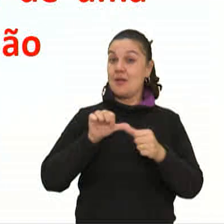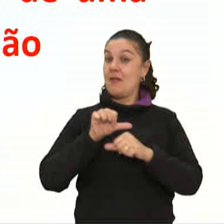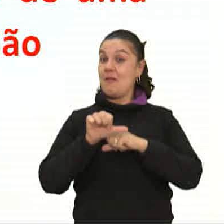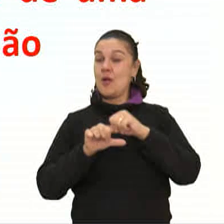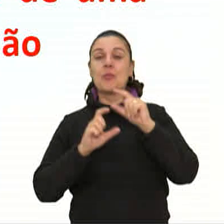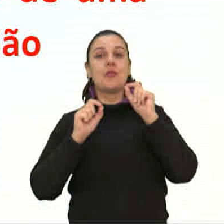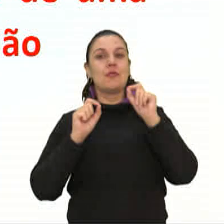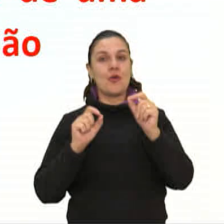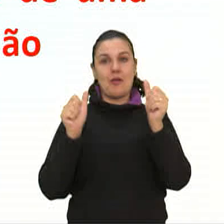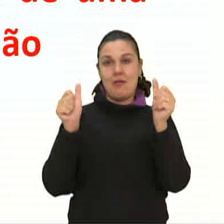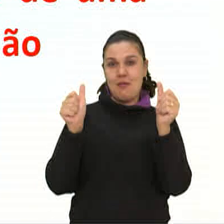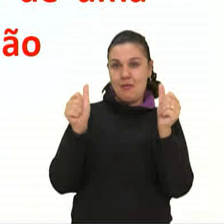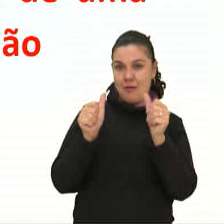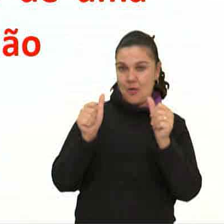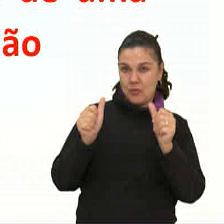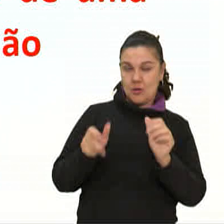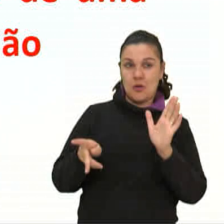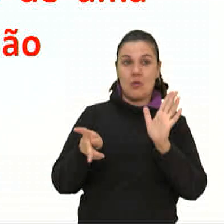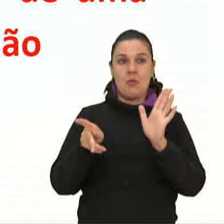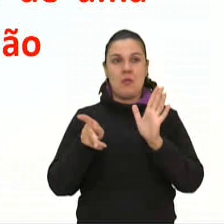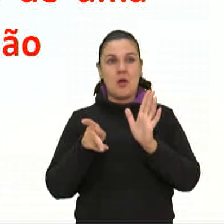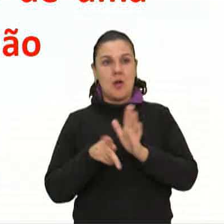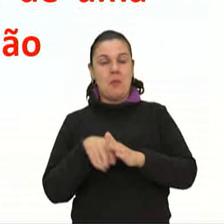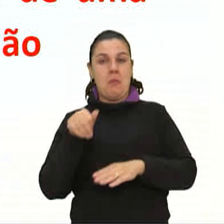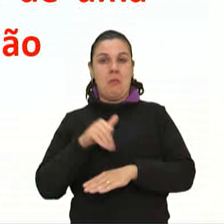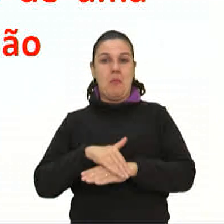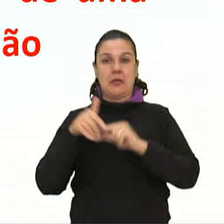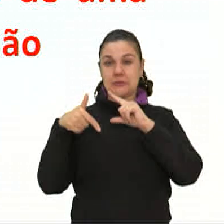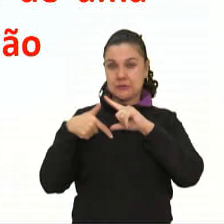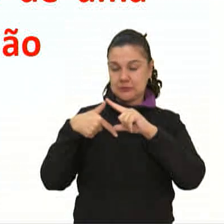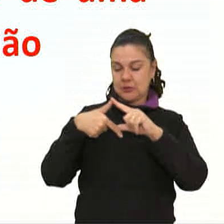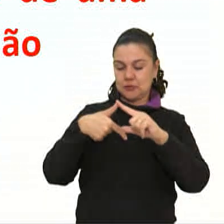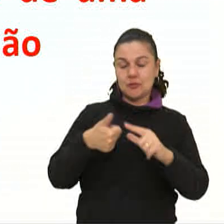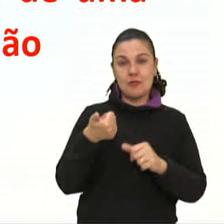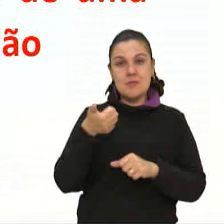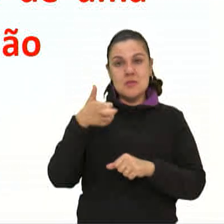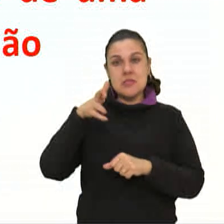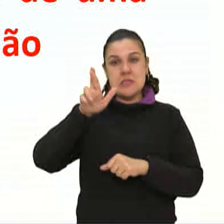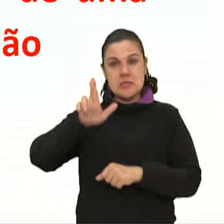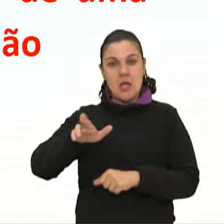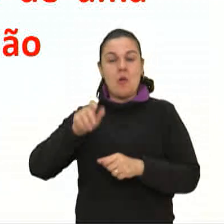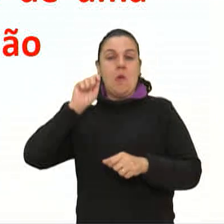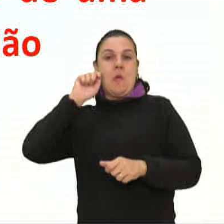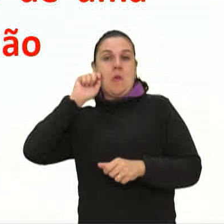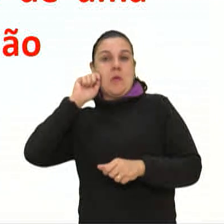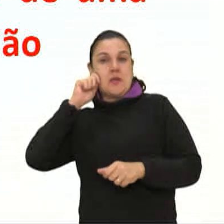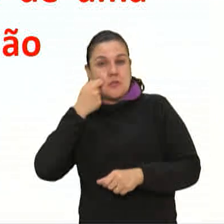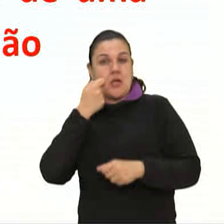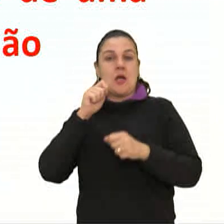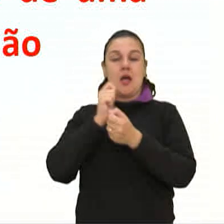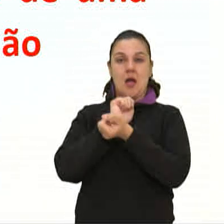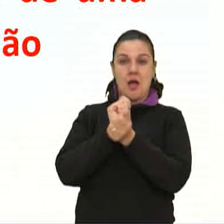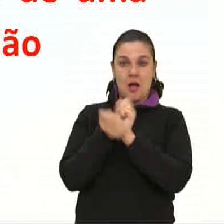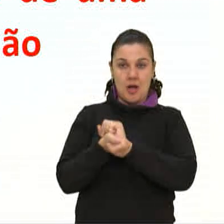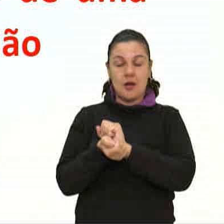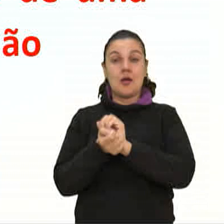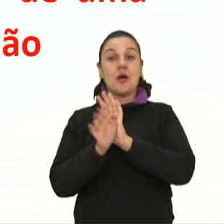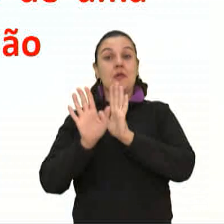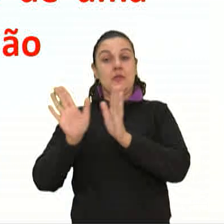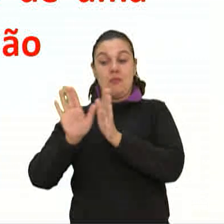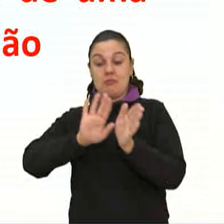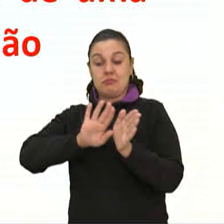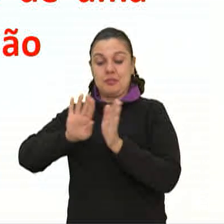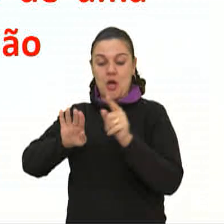de uma estrutura estamental mais rígida, com senhores de engenho e escravos, para uma sociedade